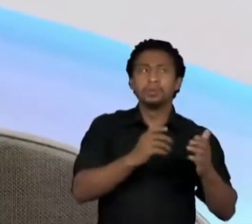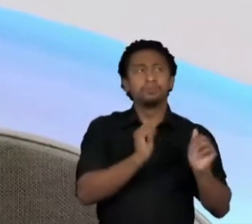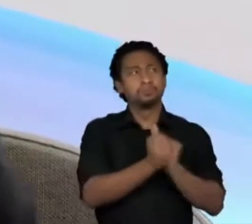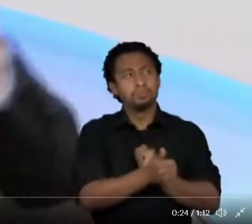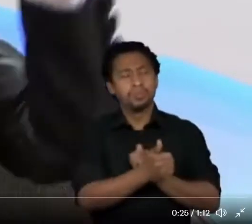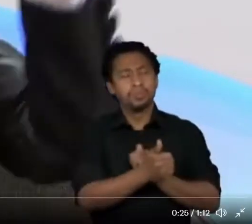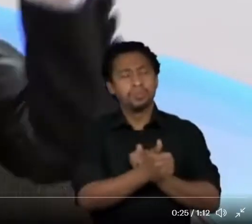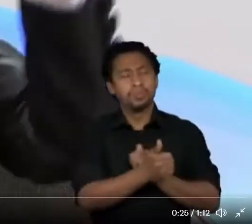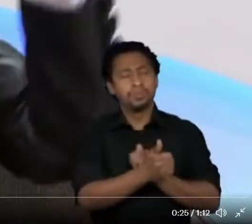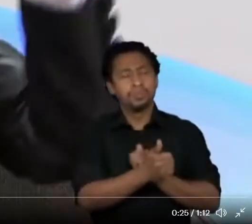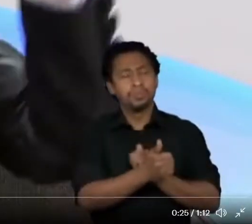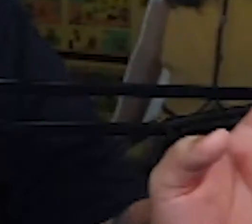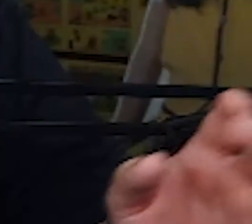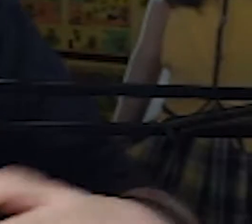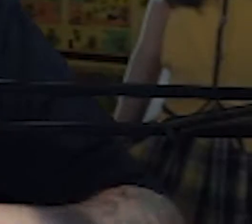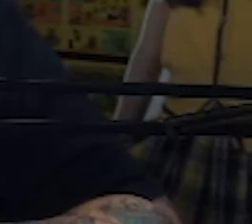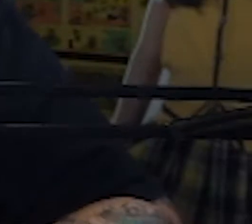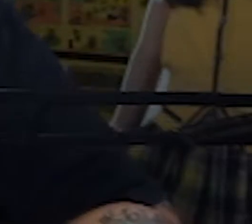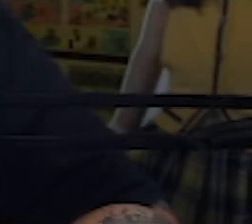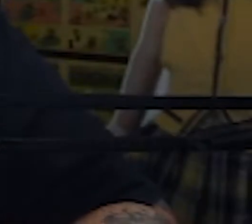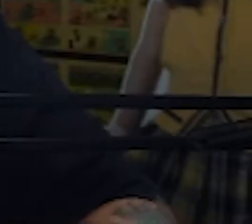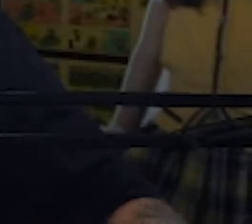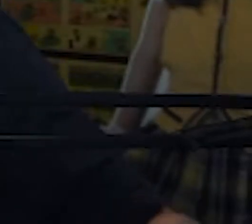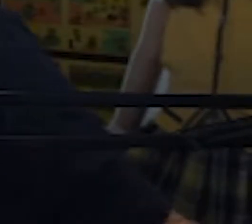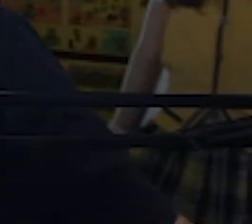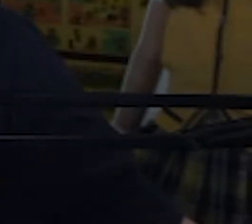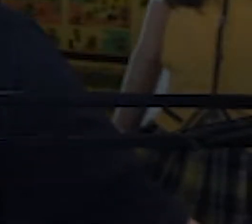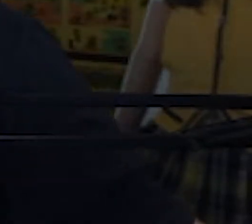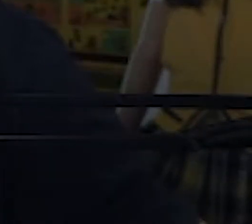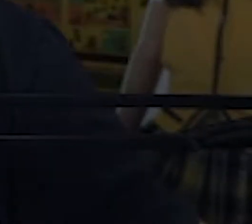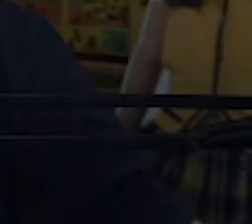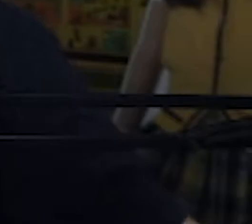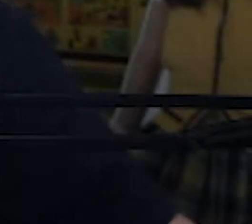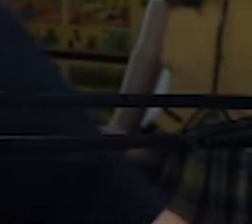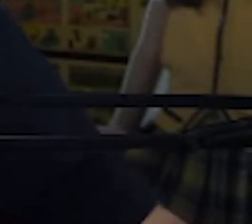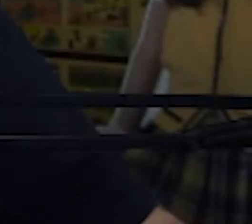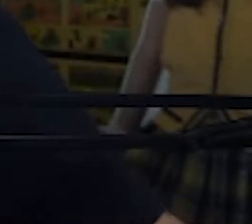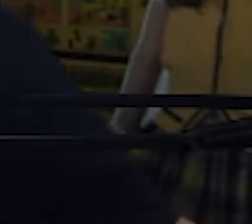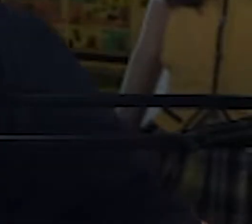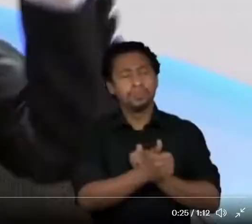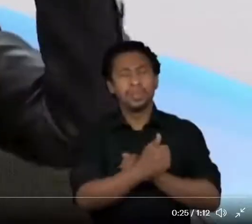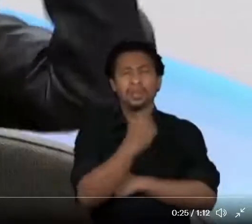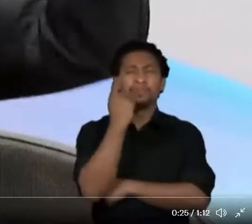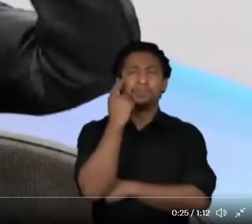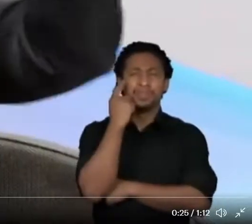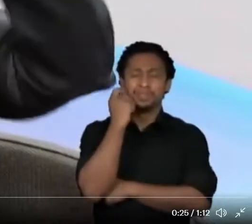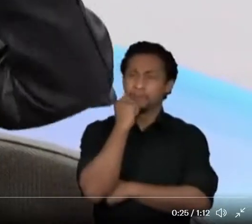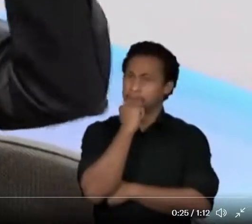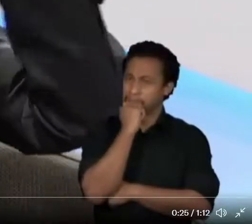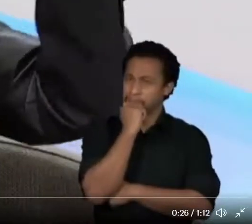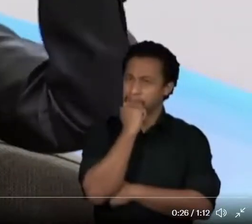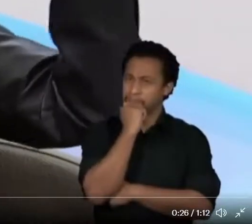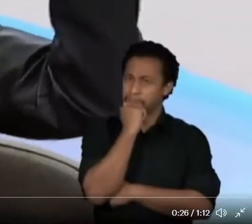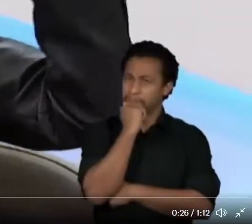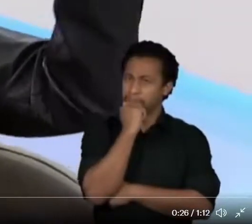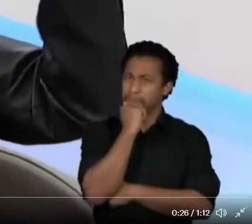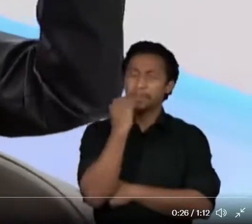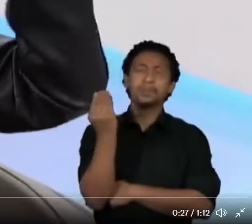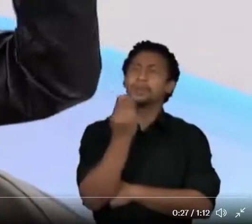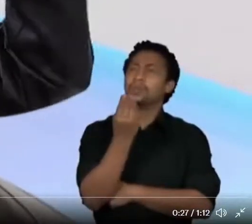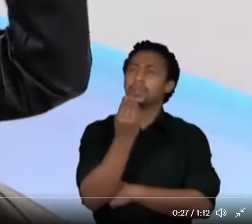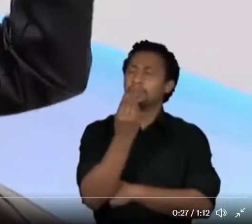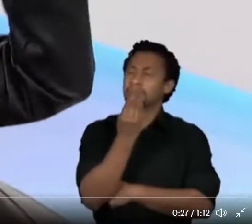nesse mês criança aqui o seu programa de entrevista de gente que ninguém conhece não tá perdido não vai ter um cima que vai tocar